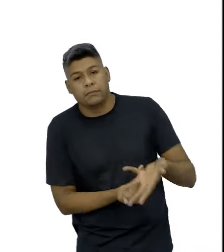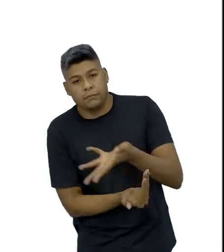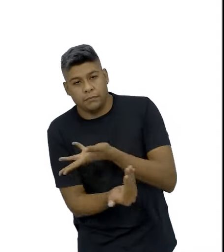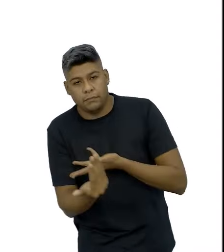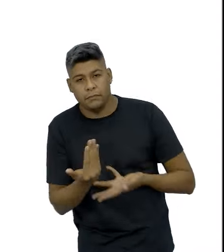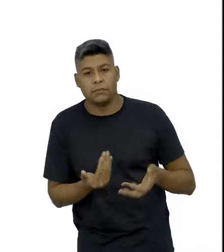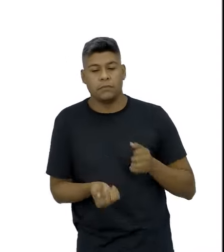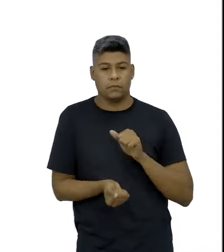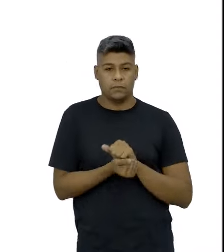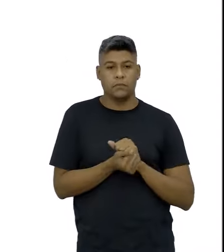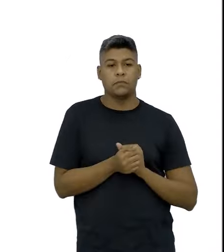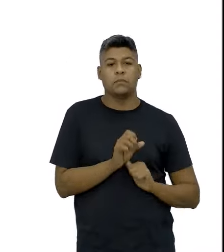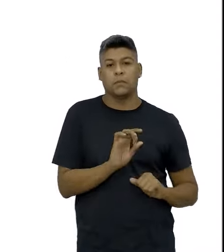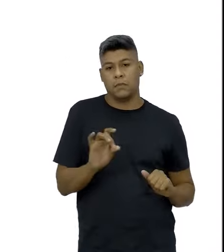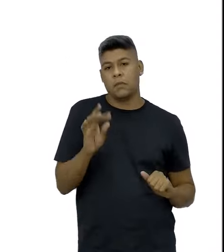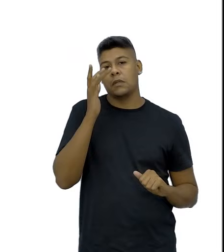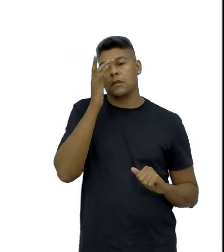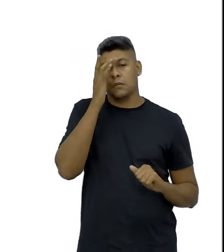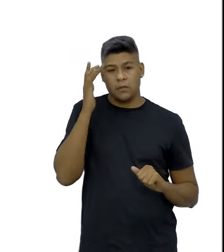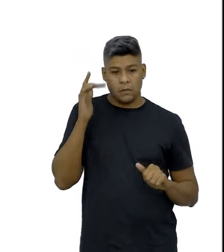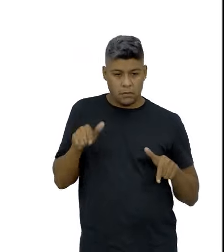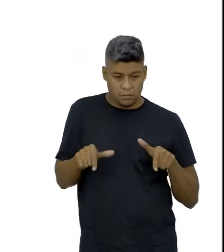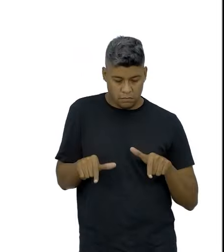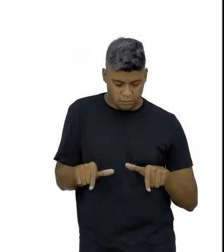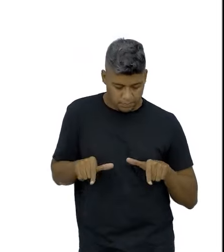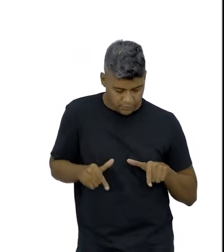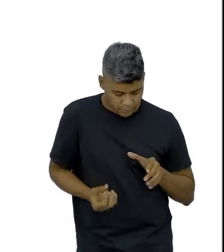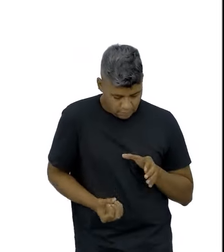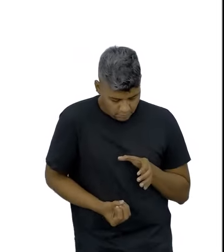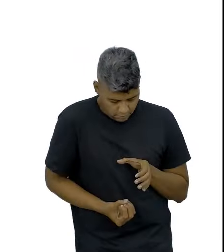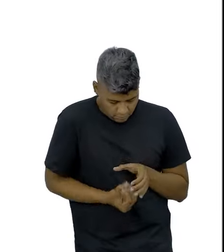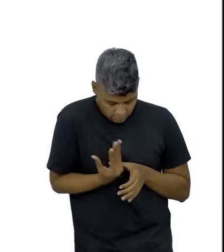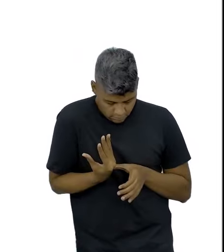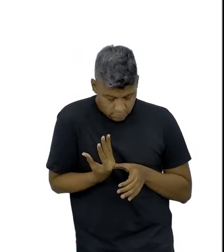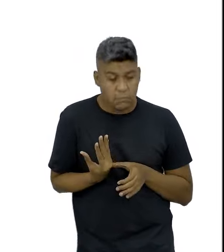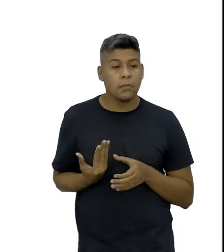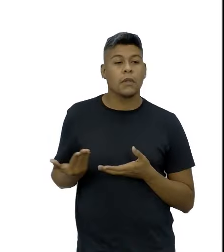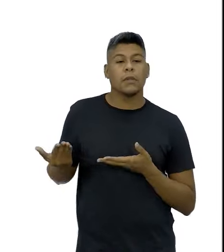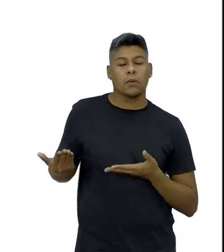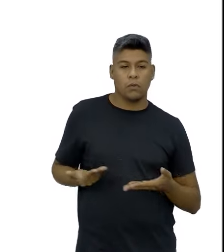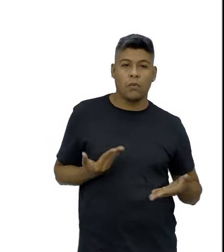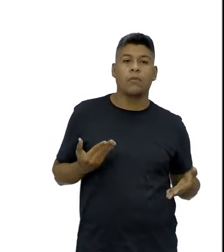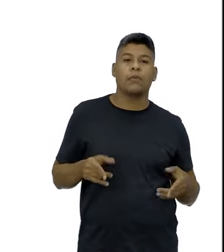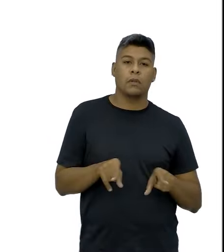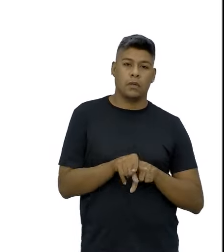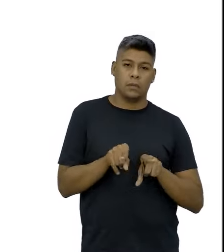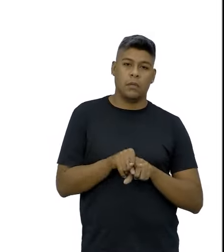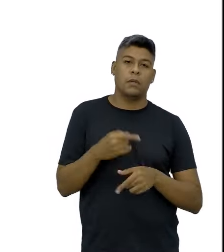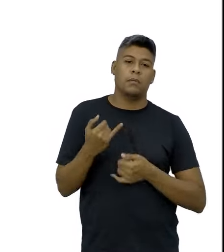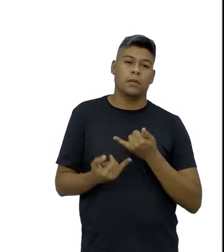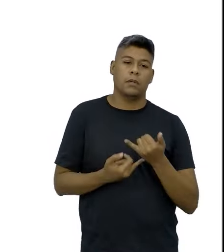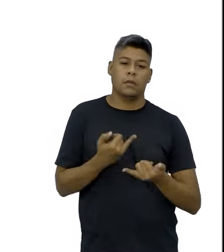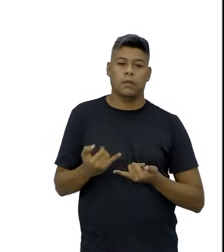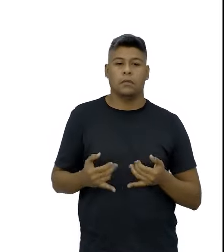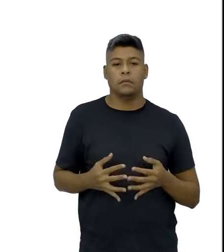os colegas de cada turma a ficha que produziram e também convidarão para brincar.